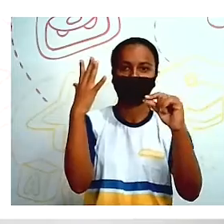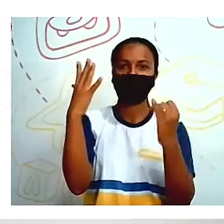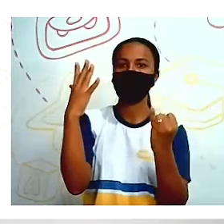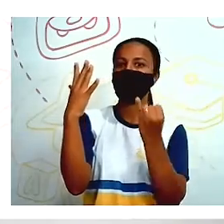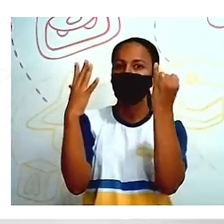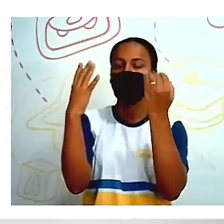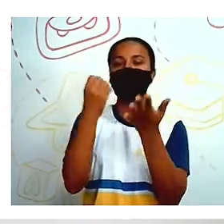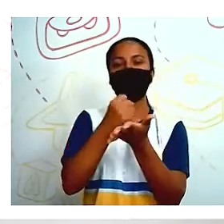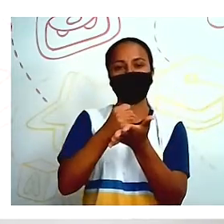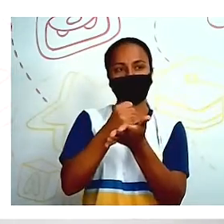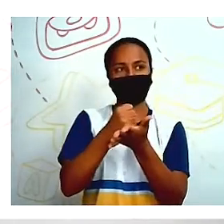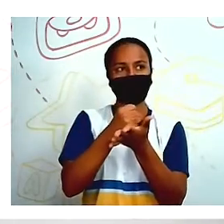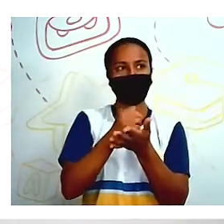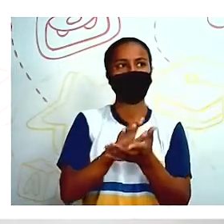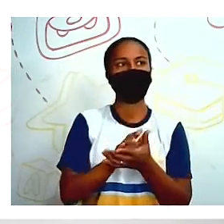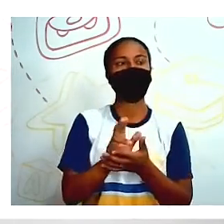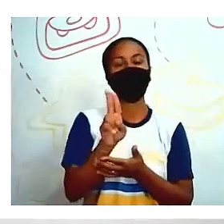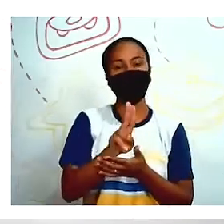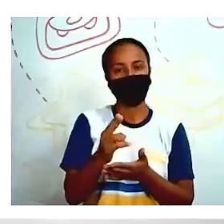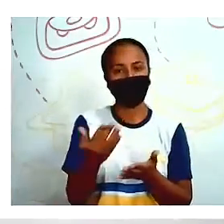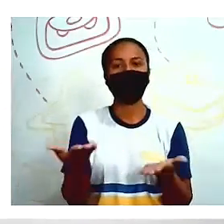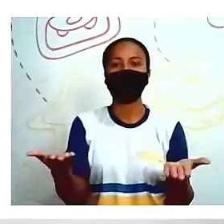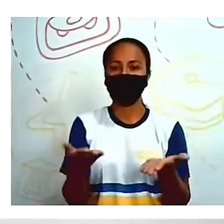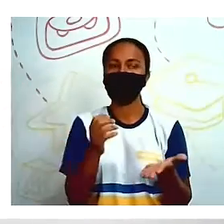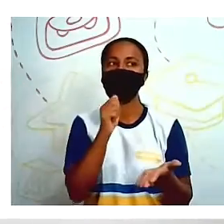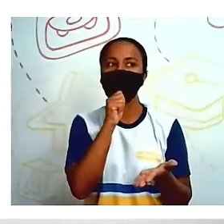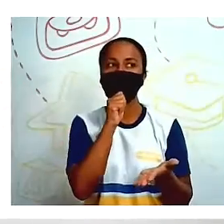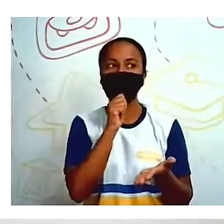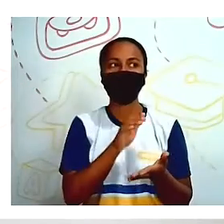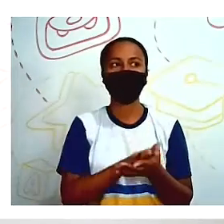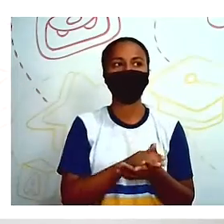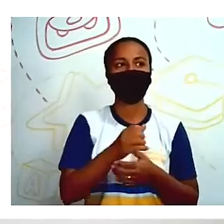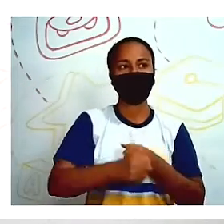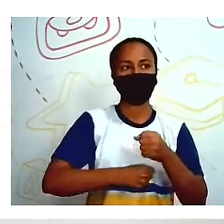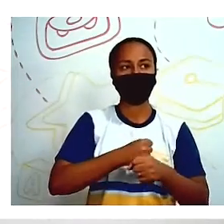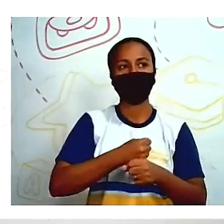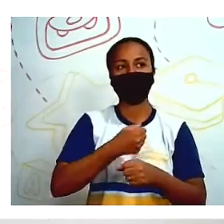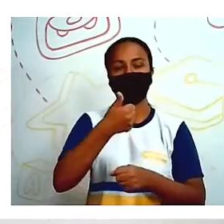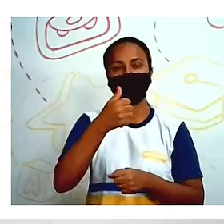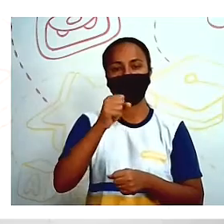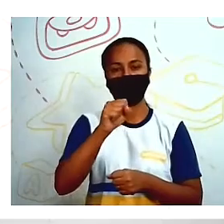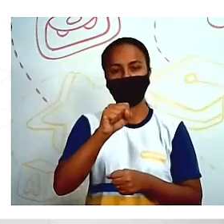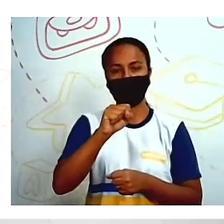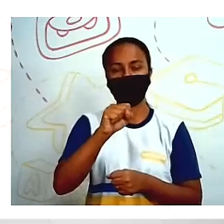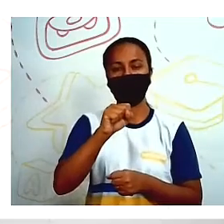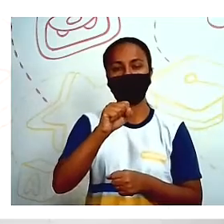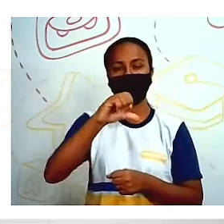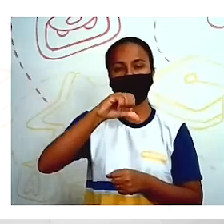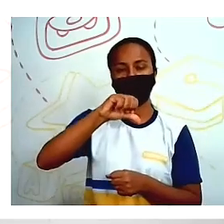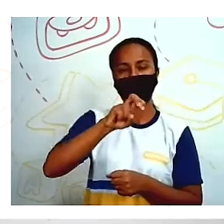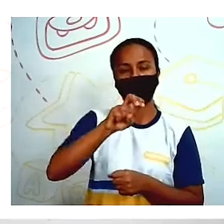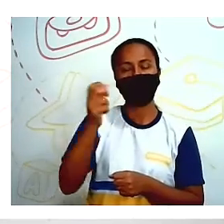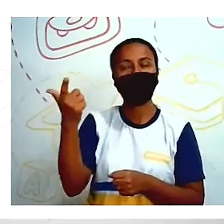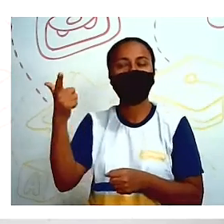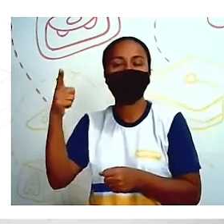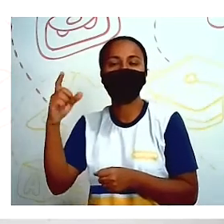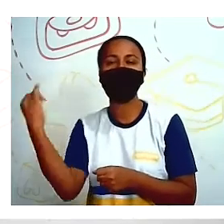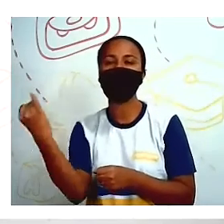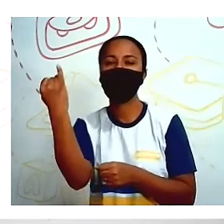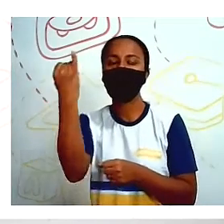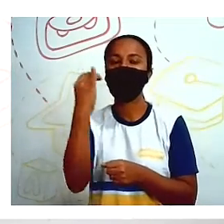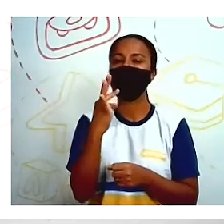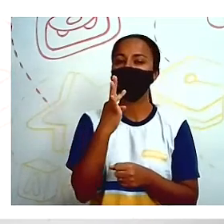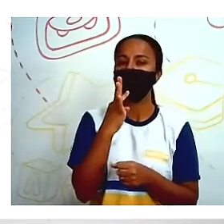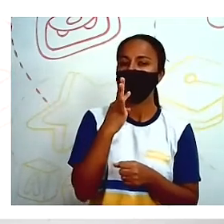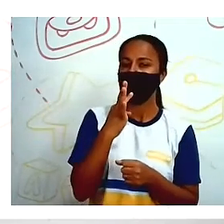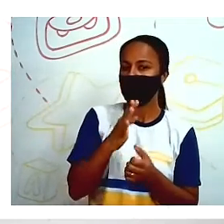quina-quina, que é utilizada até hoje. Então, em 1895, também uma outra descoberta médica, por